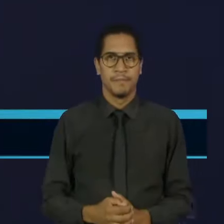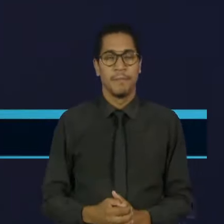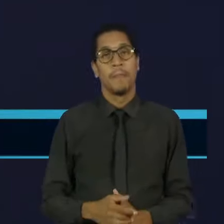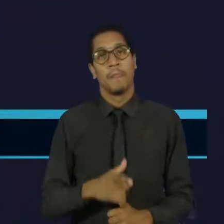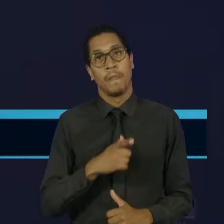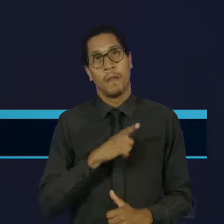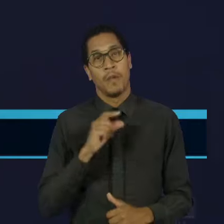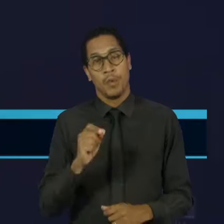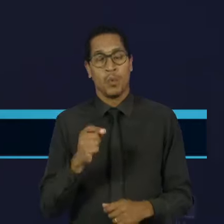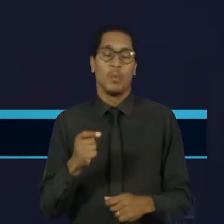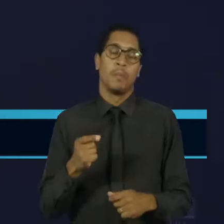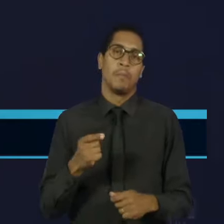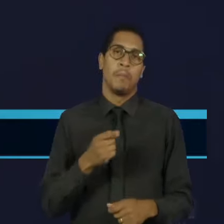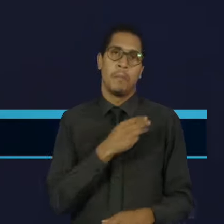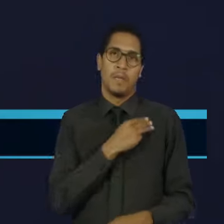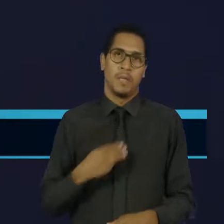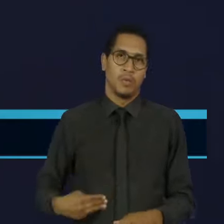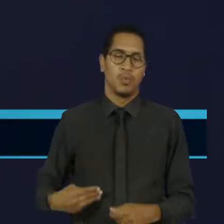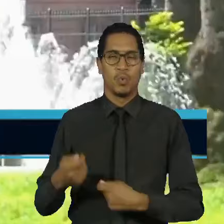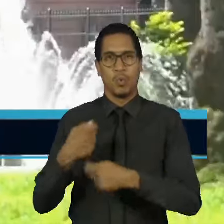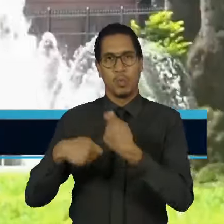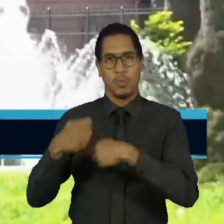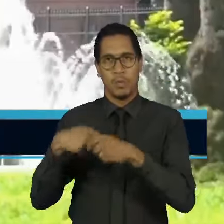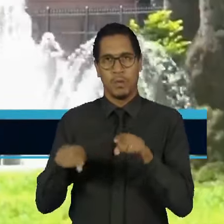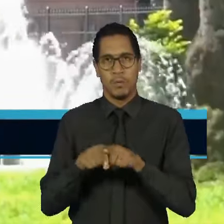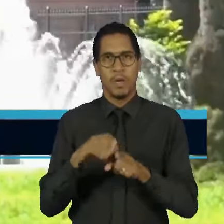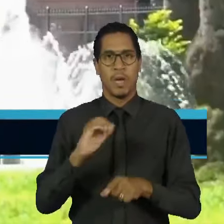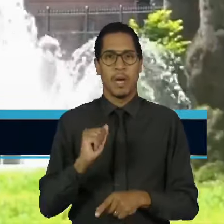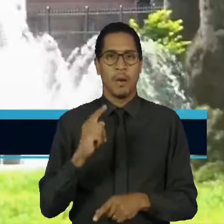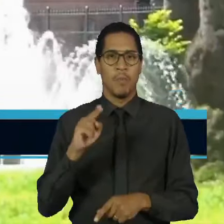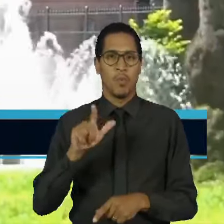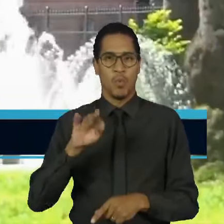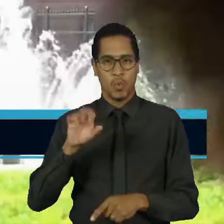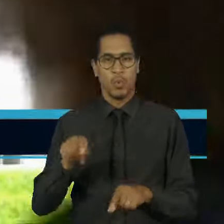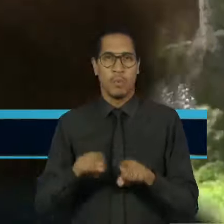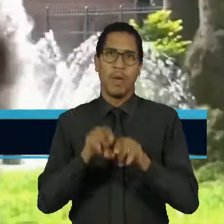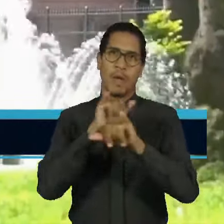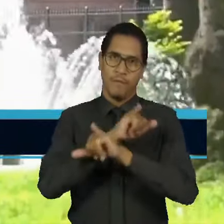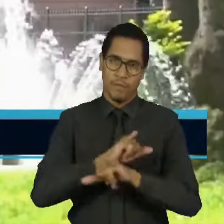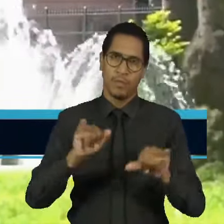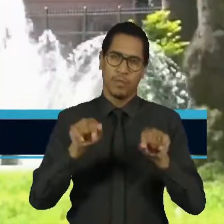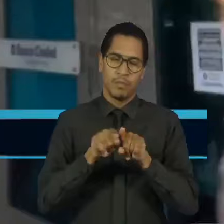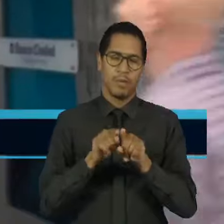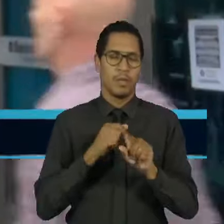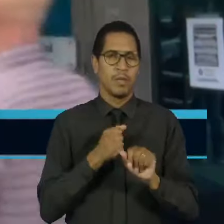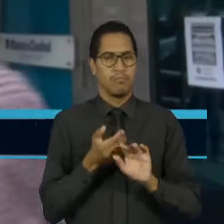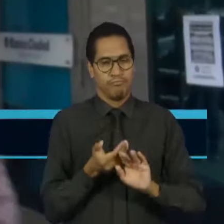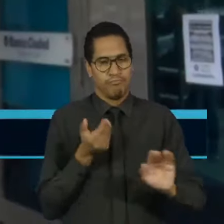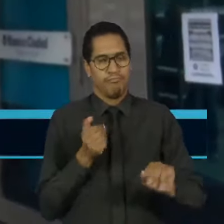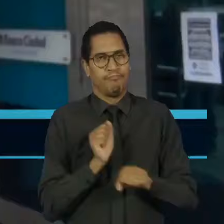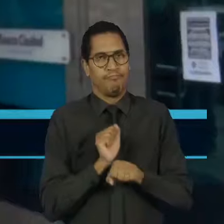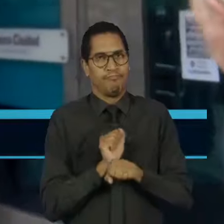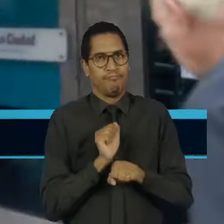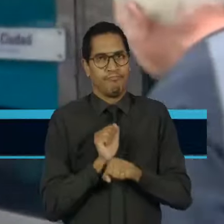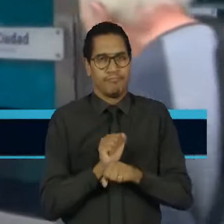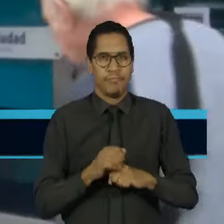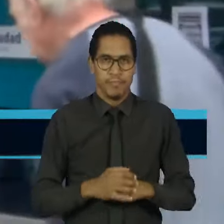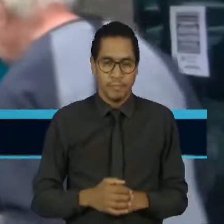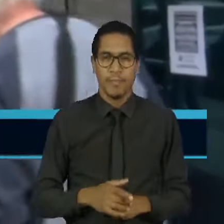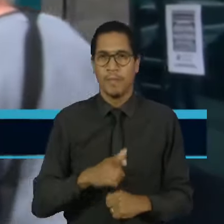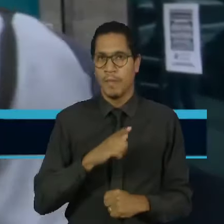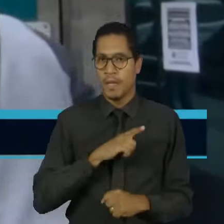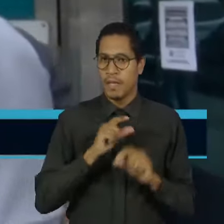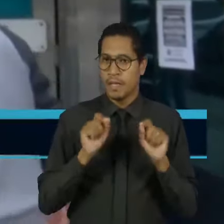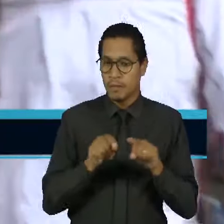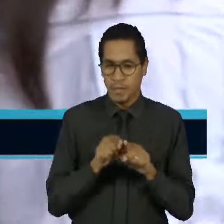na puto anunciar o recu o capítulo fiscal que incluí aumento de impostos sobre algumas das principais